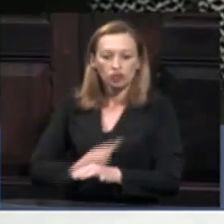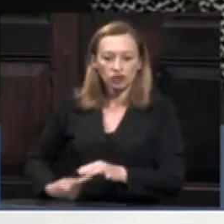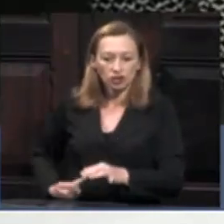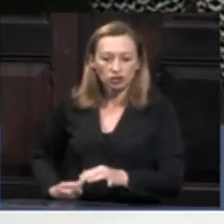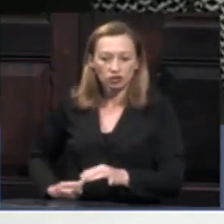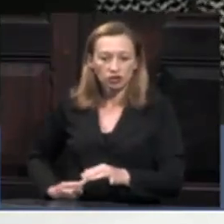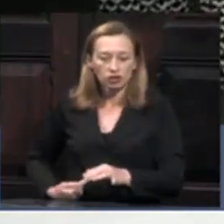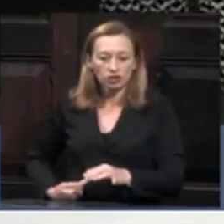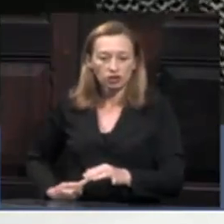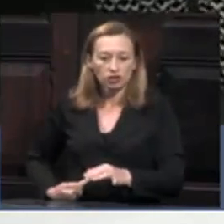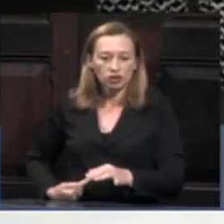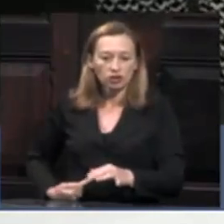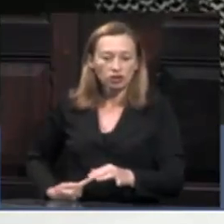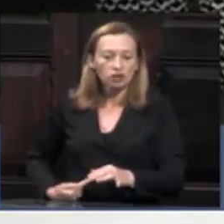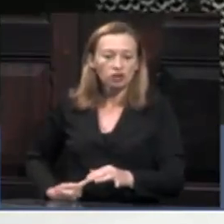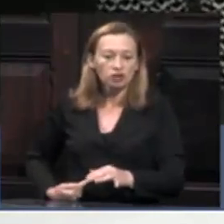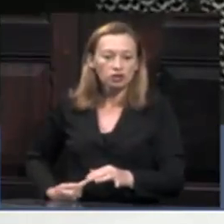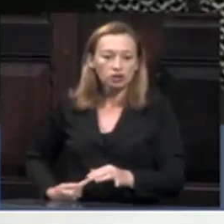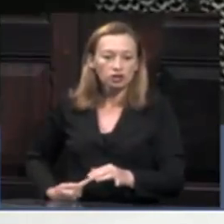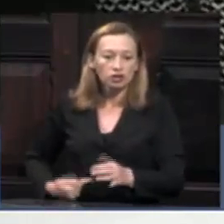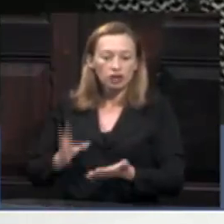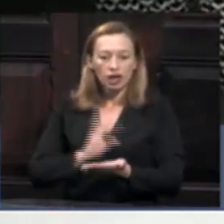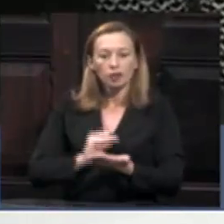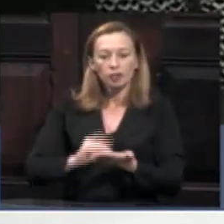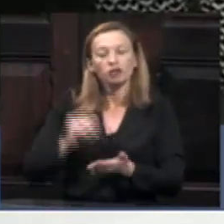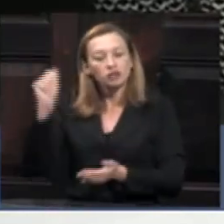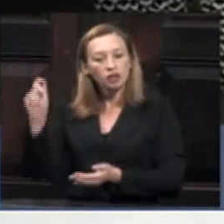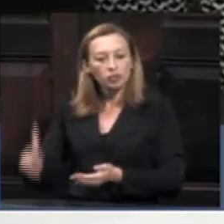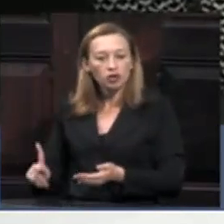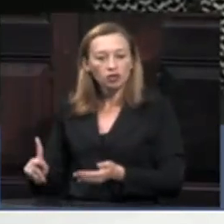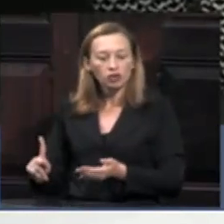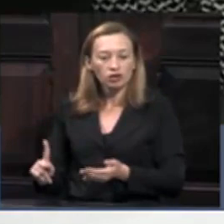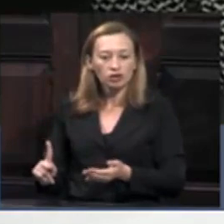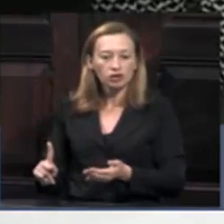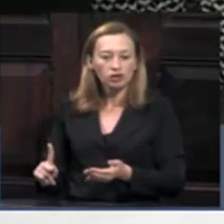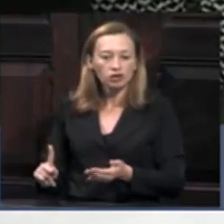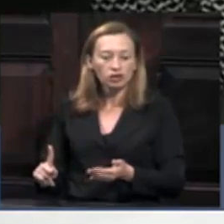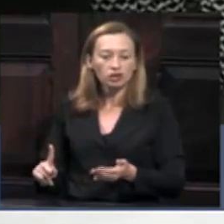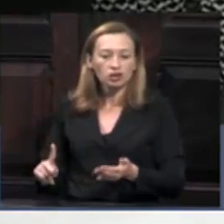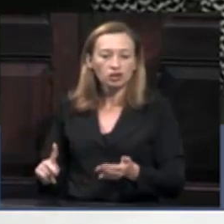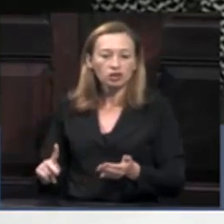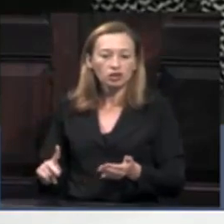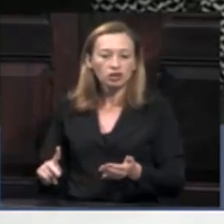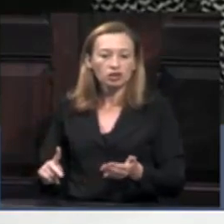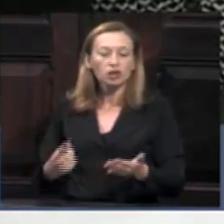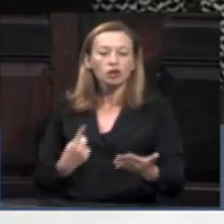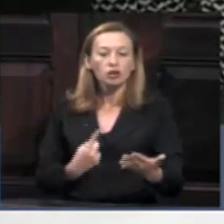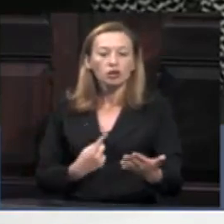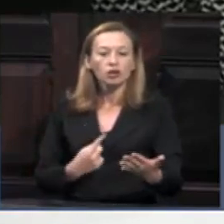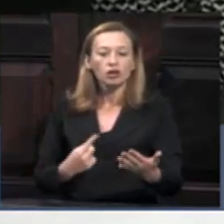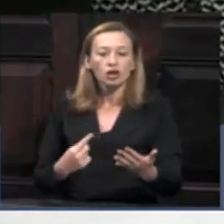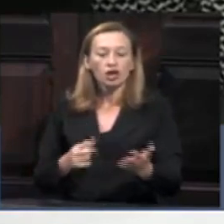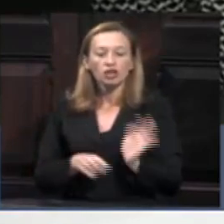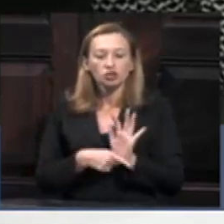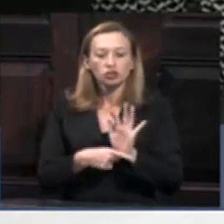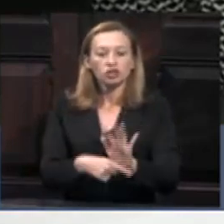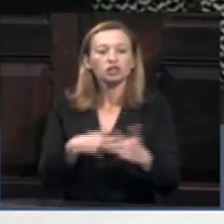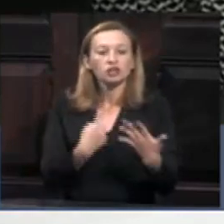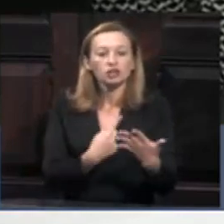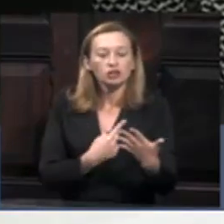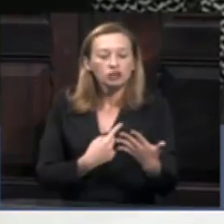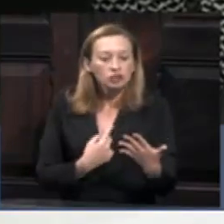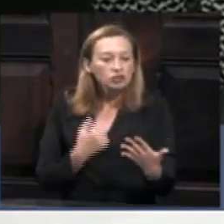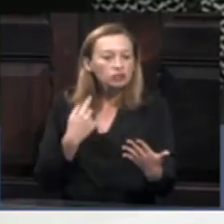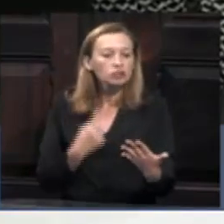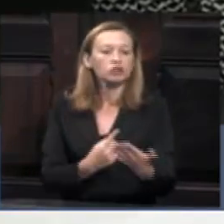destrancando a pauta e aprovando o Fundo de Combate à Pobreza, a Lei